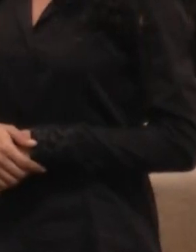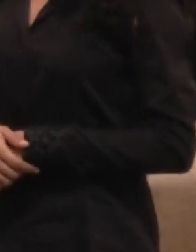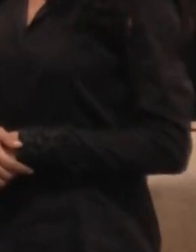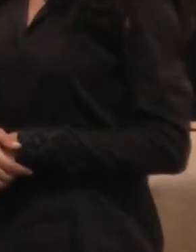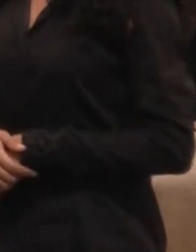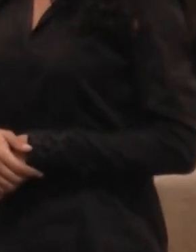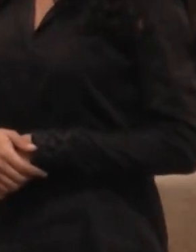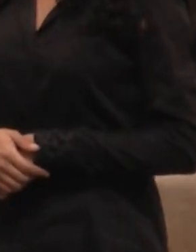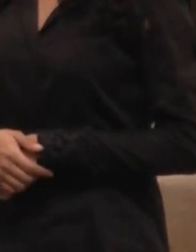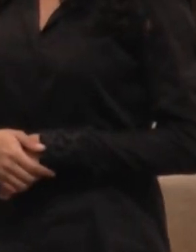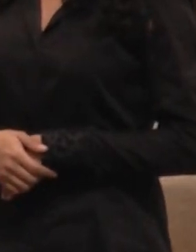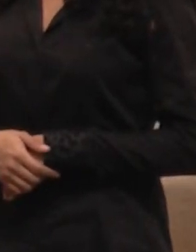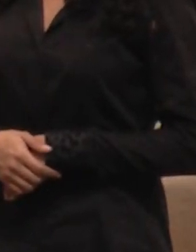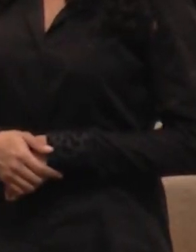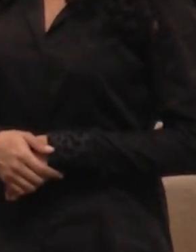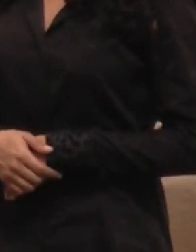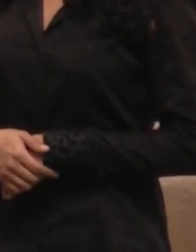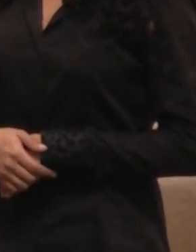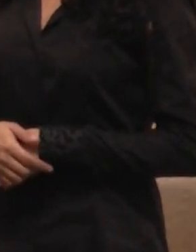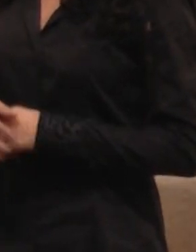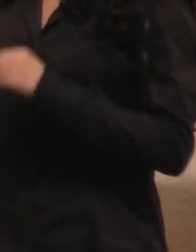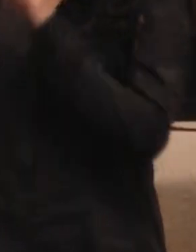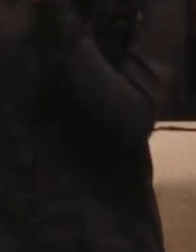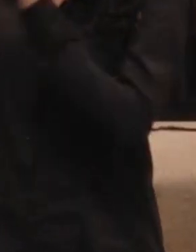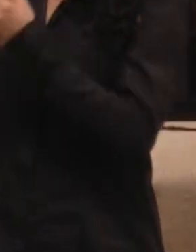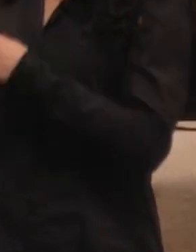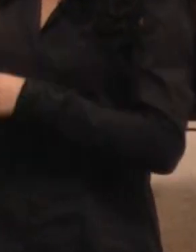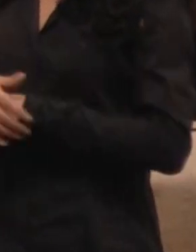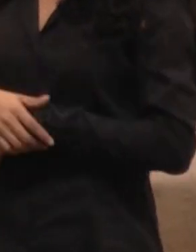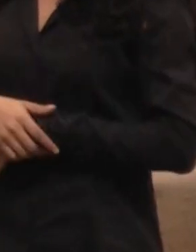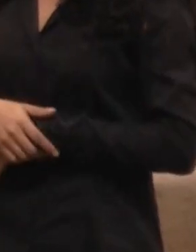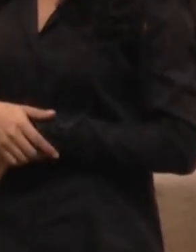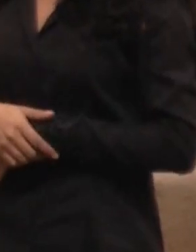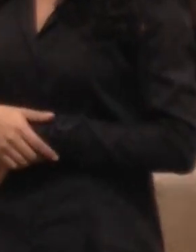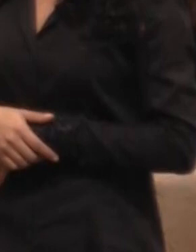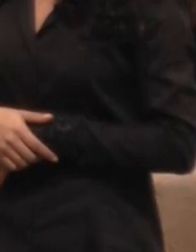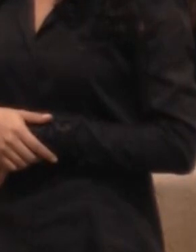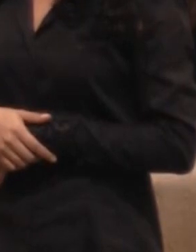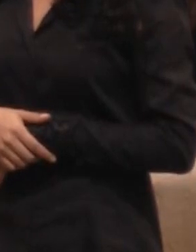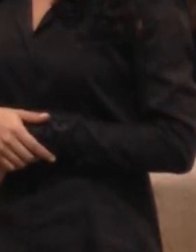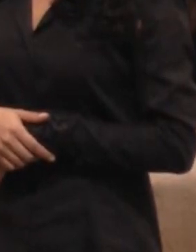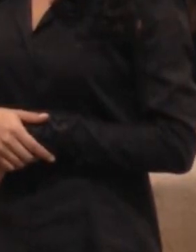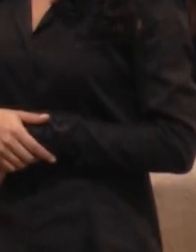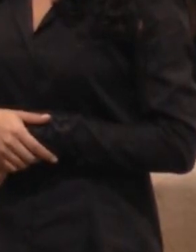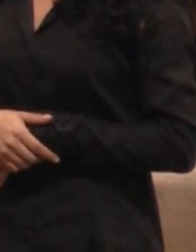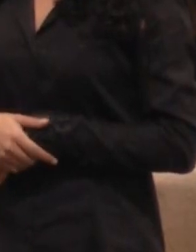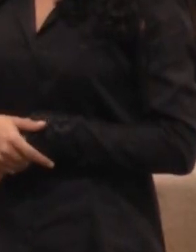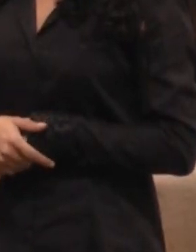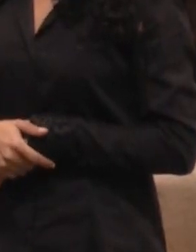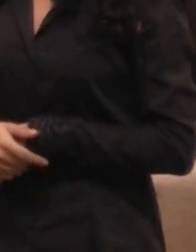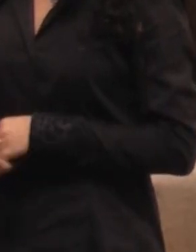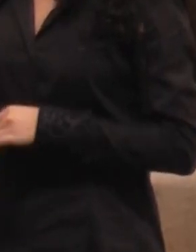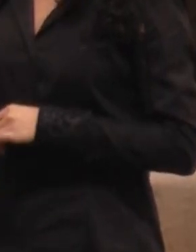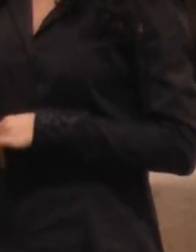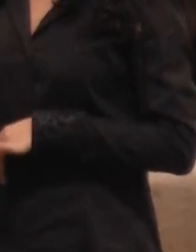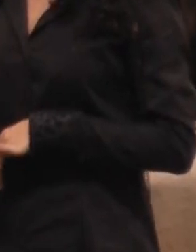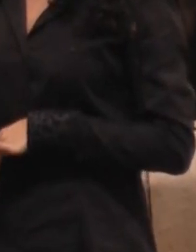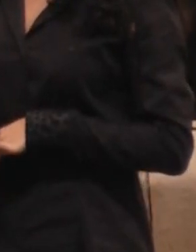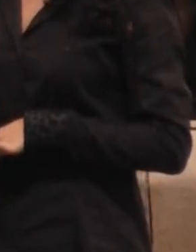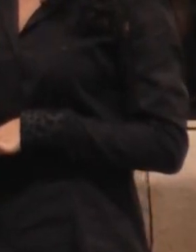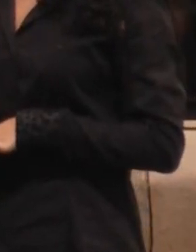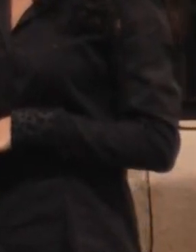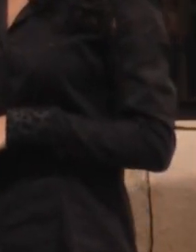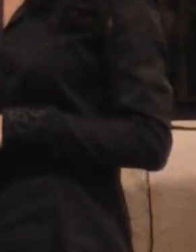principalmente para os não surdos. Em 1 Coríntios 14, de 10